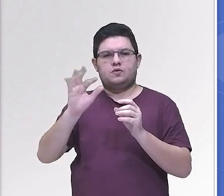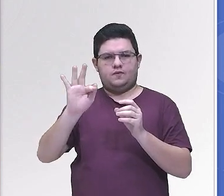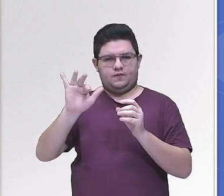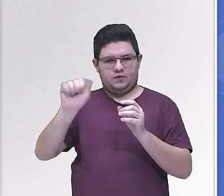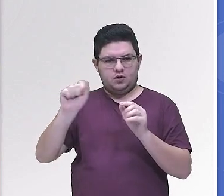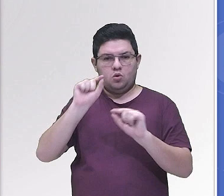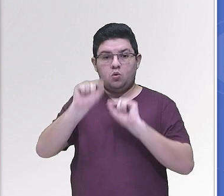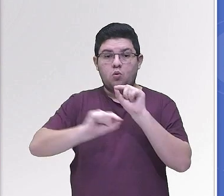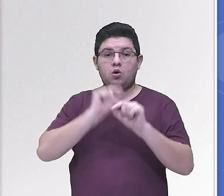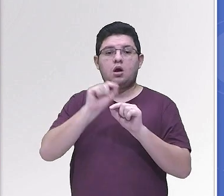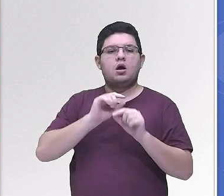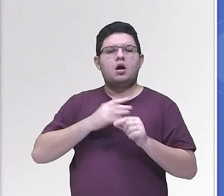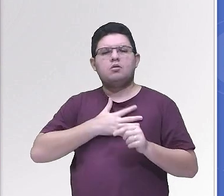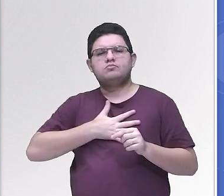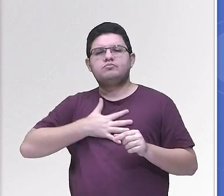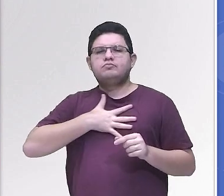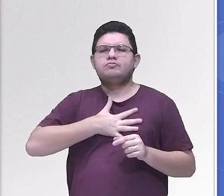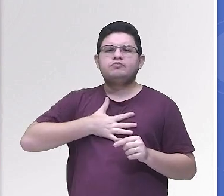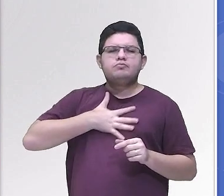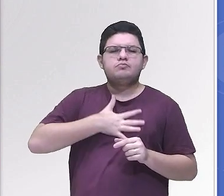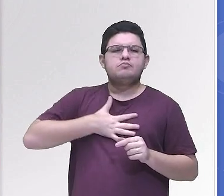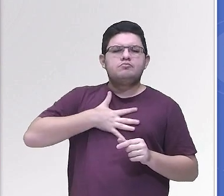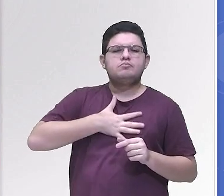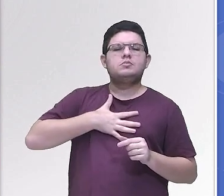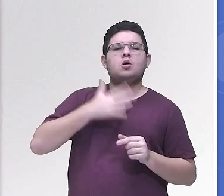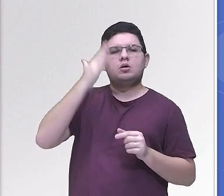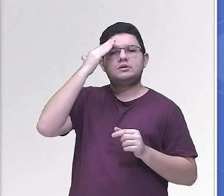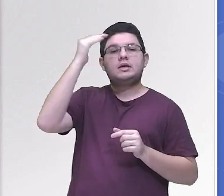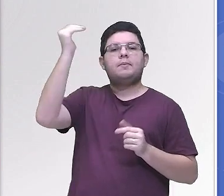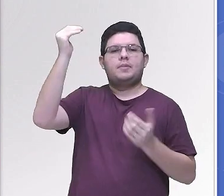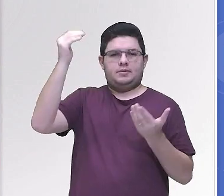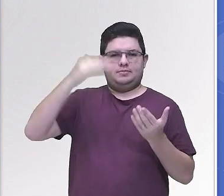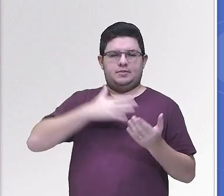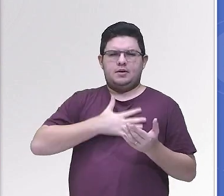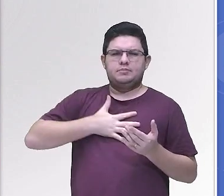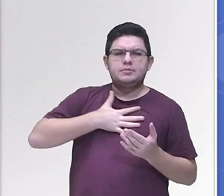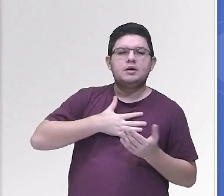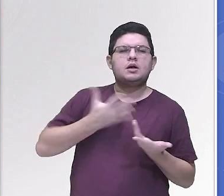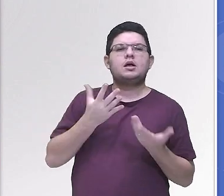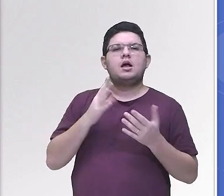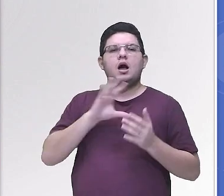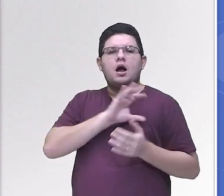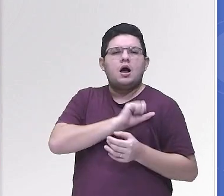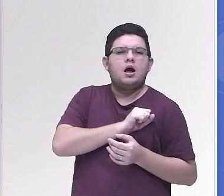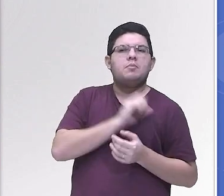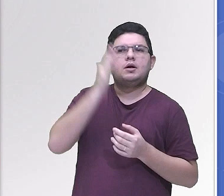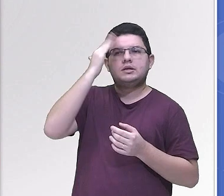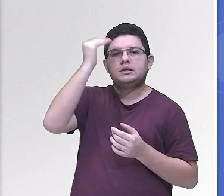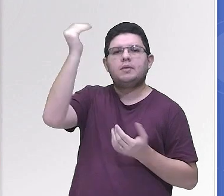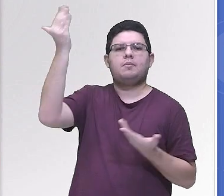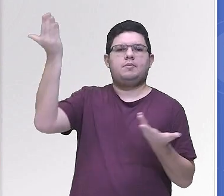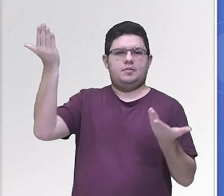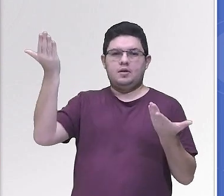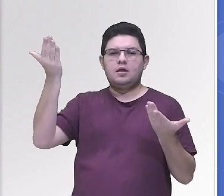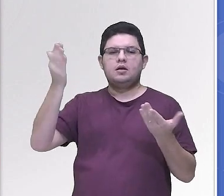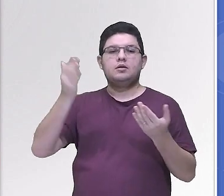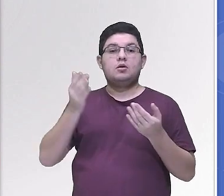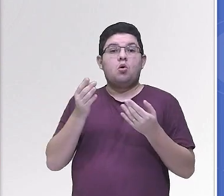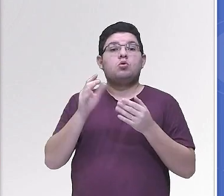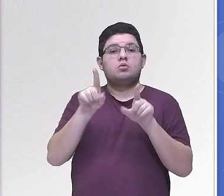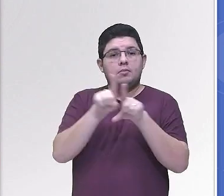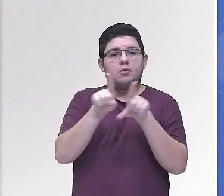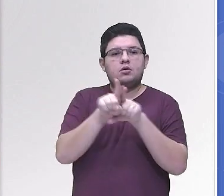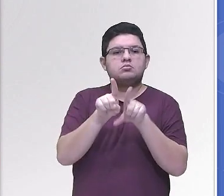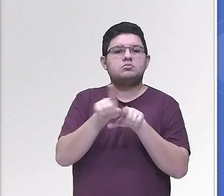sabedoria, é aquele que tem amizade pelo saber, é aquele que deseja saber.